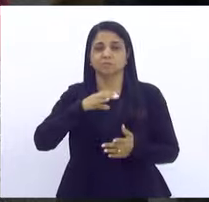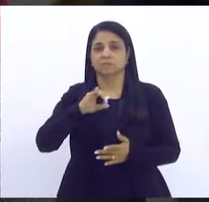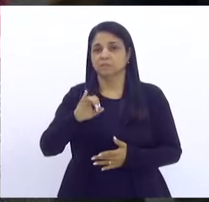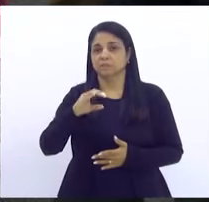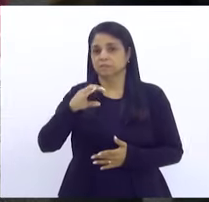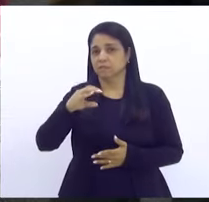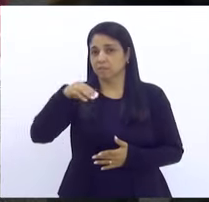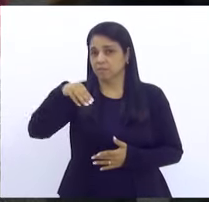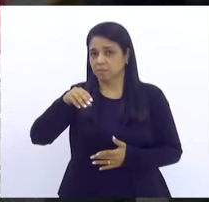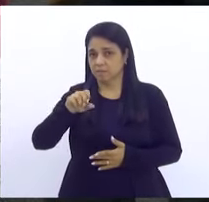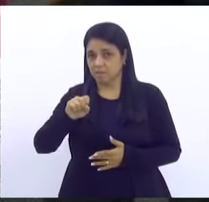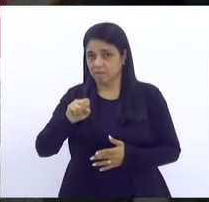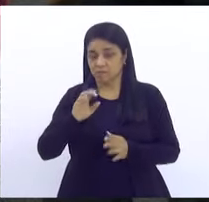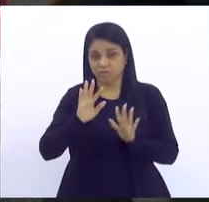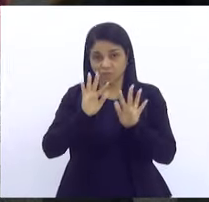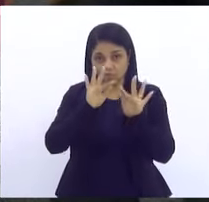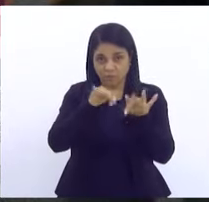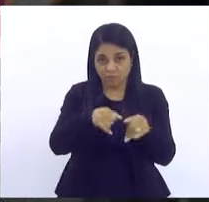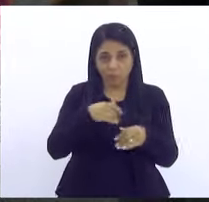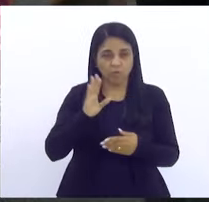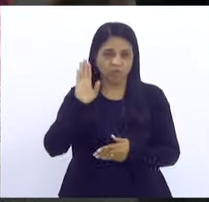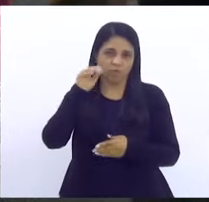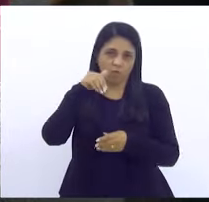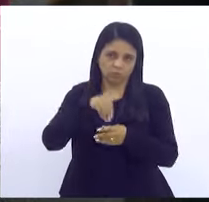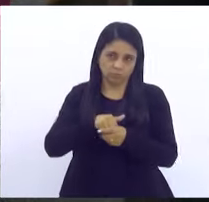eu gostaria de fazer a declaração de votos.